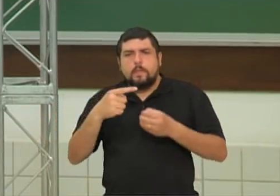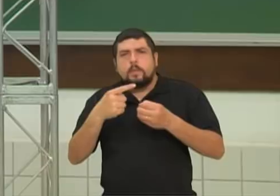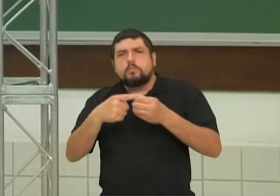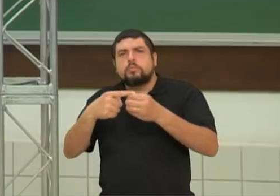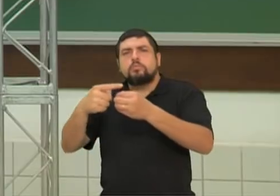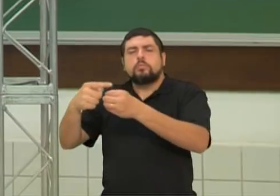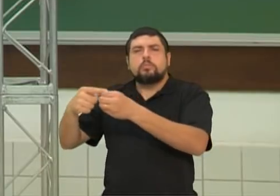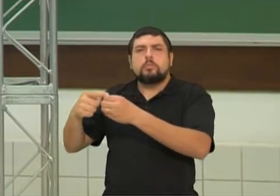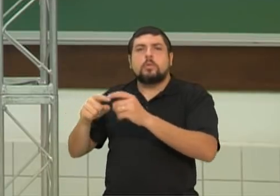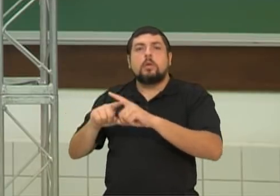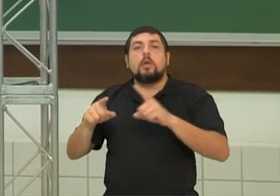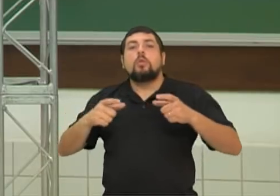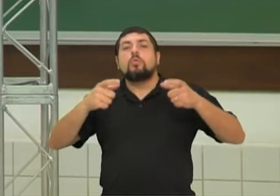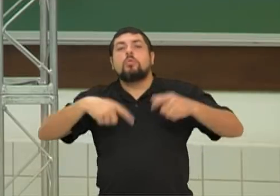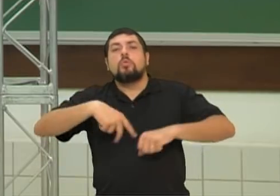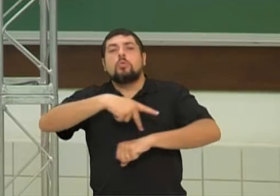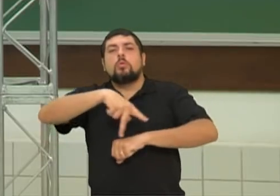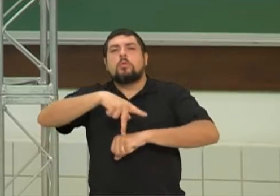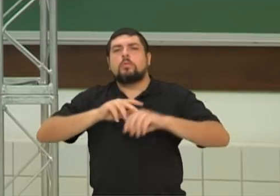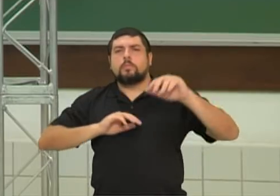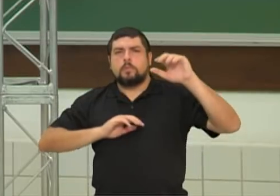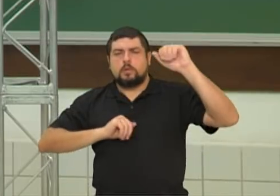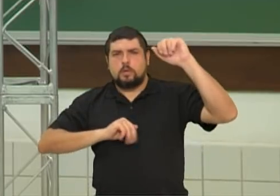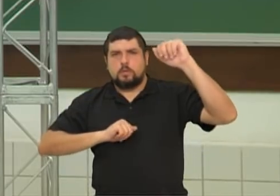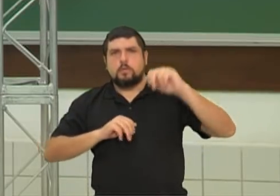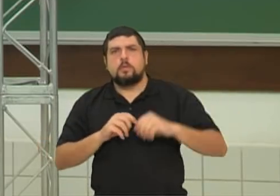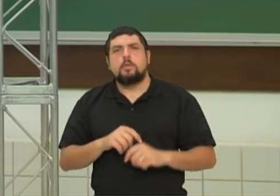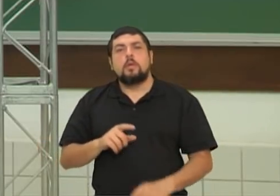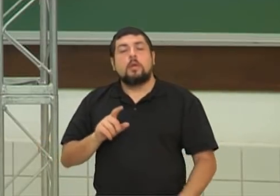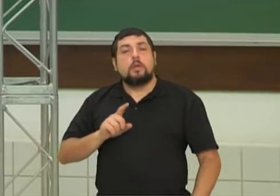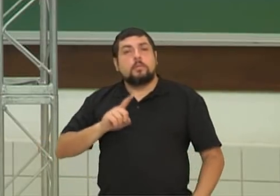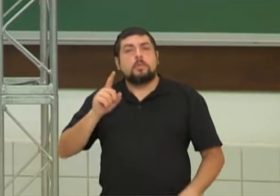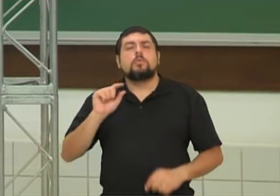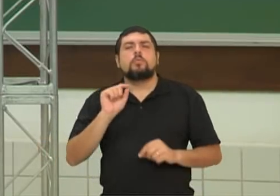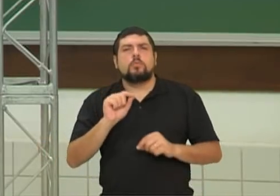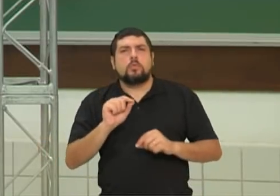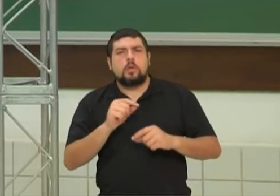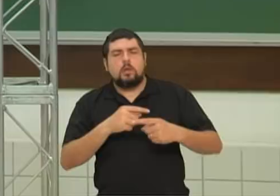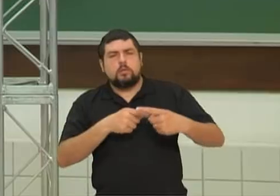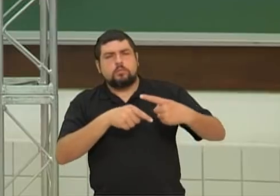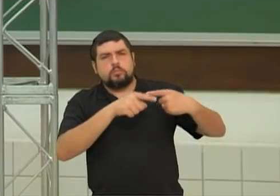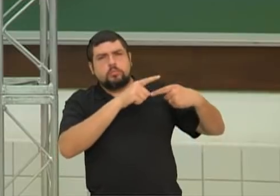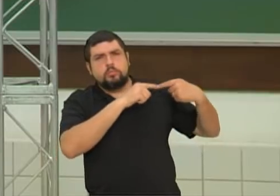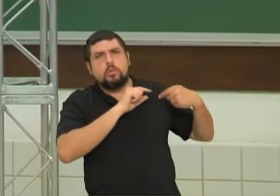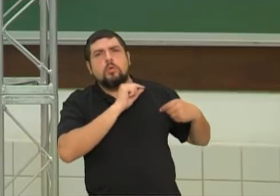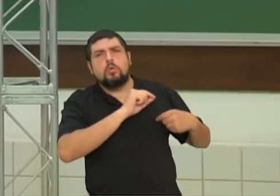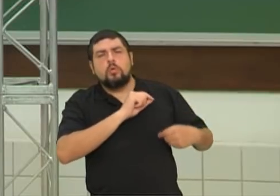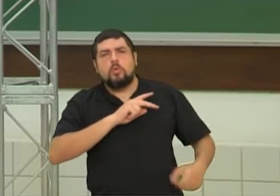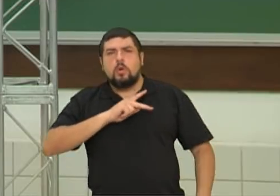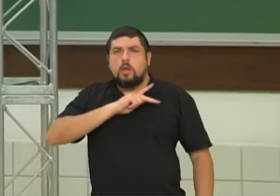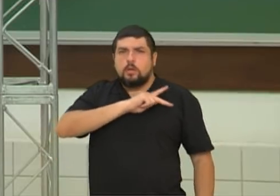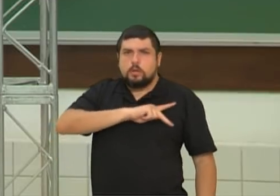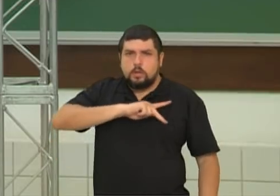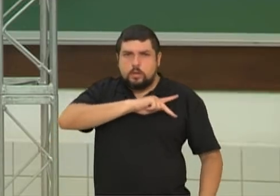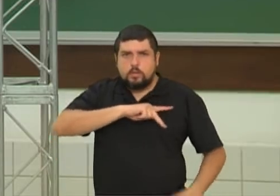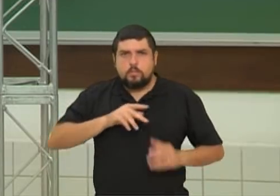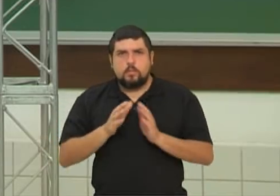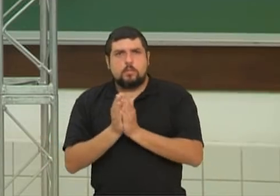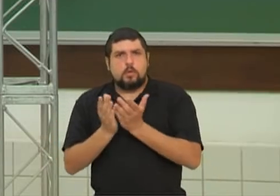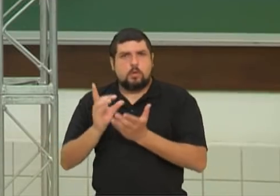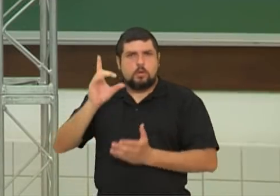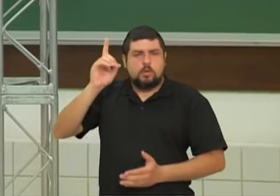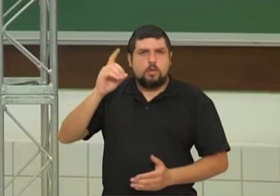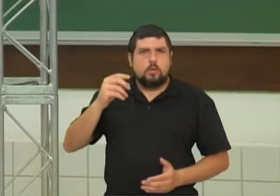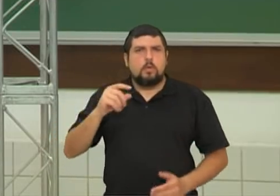está na Espanha. É um caminho que conta-se que foi uma trajetória que marca a passagem de Paulo de Tarso, do apóstolo,